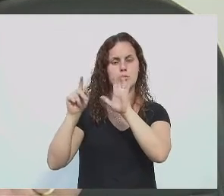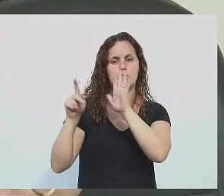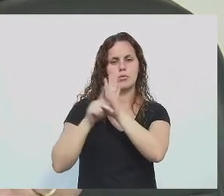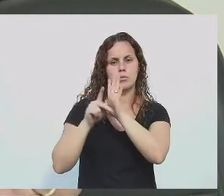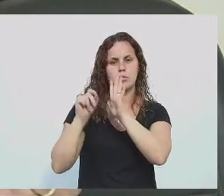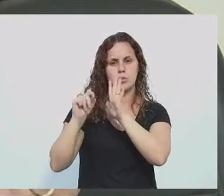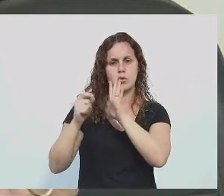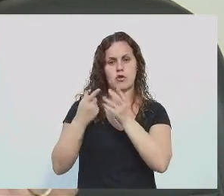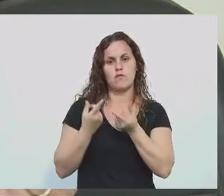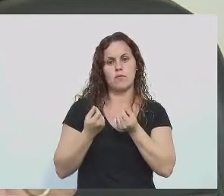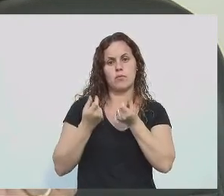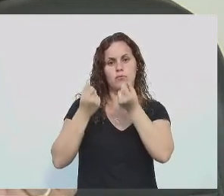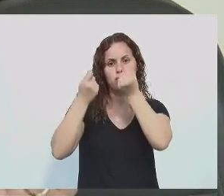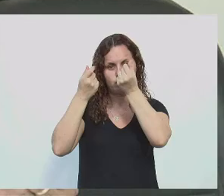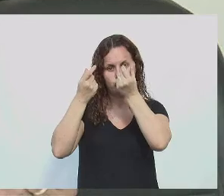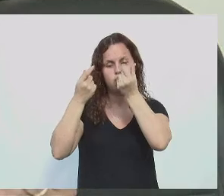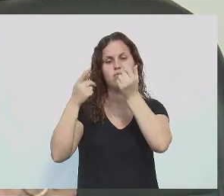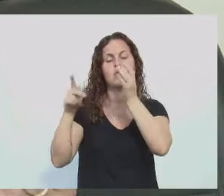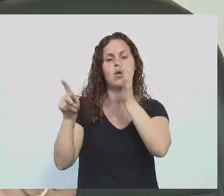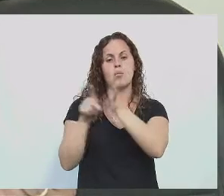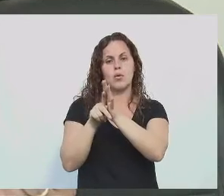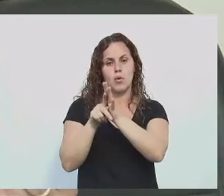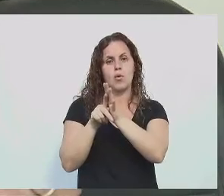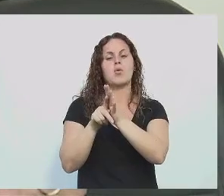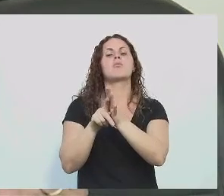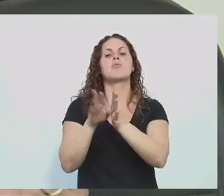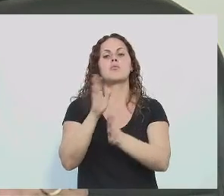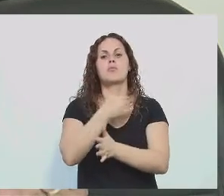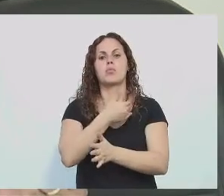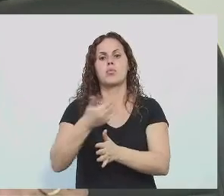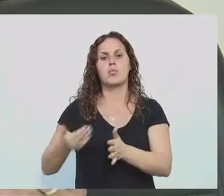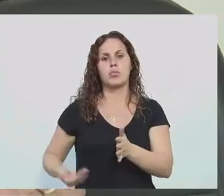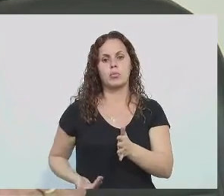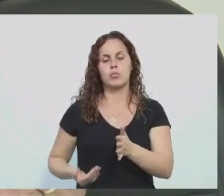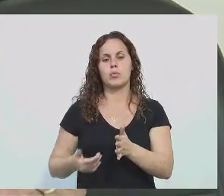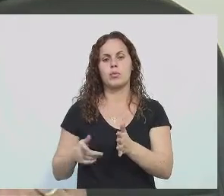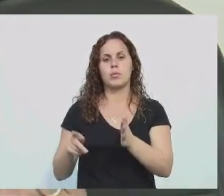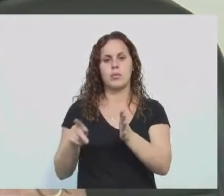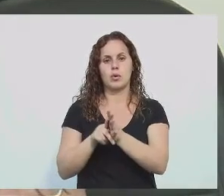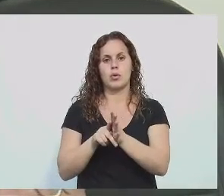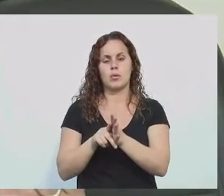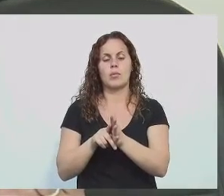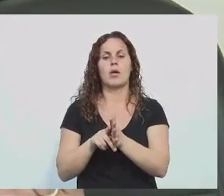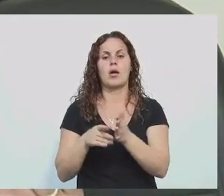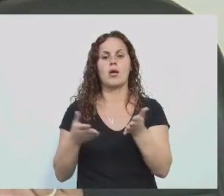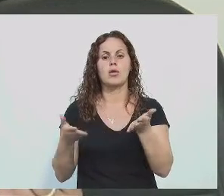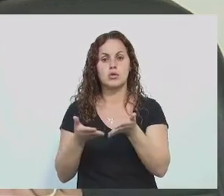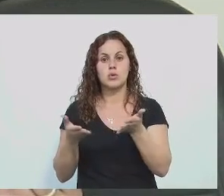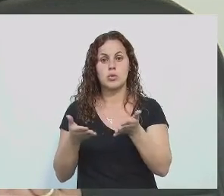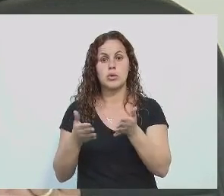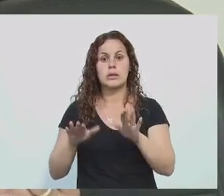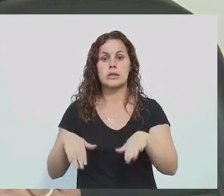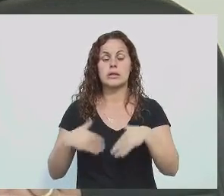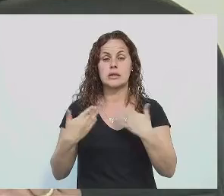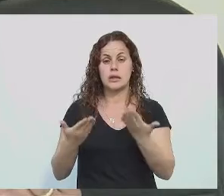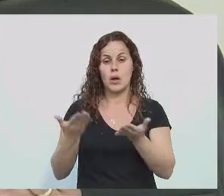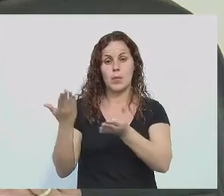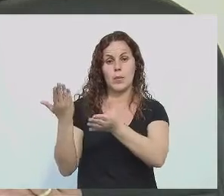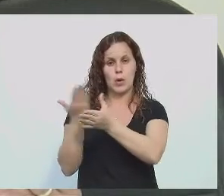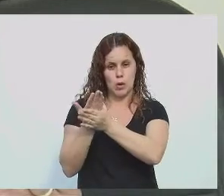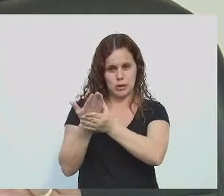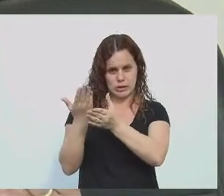e financeira das contas públicas da atual e futura legislatura, levando em consideração que o processo